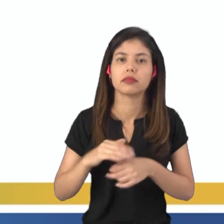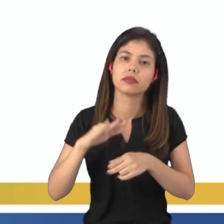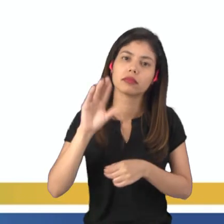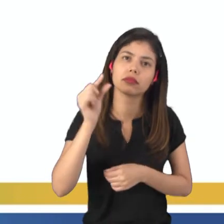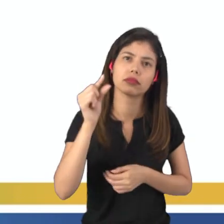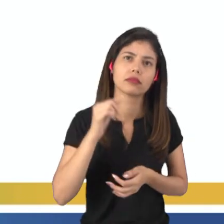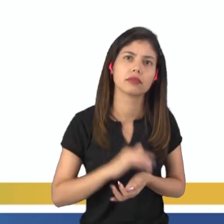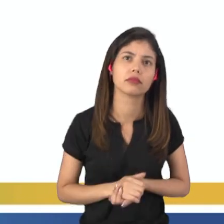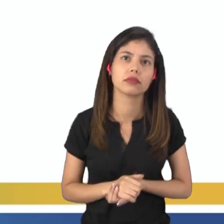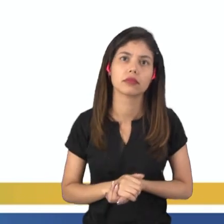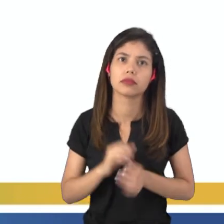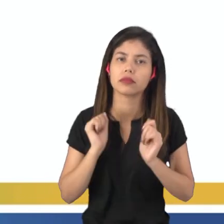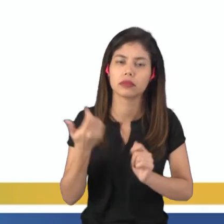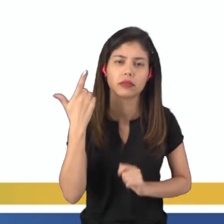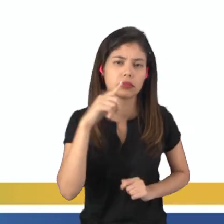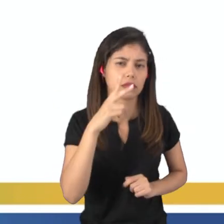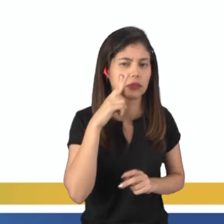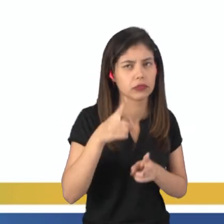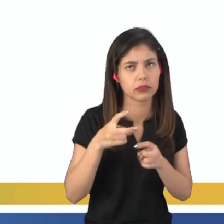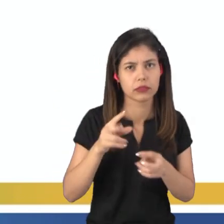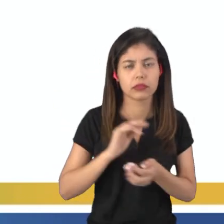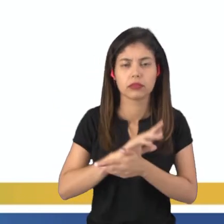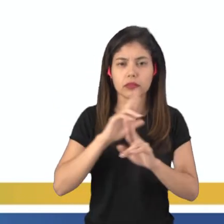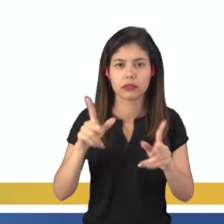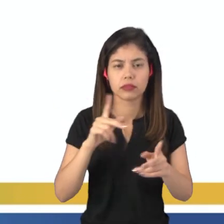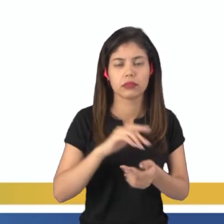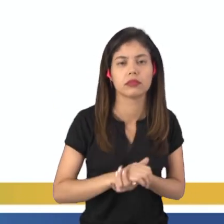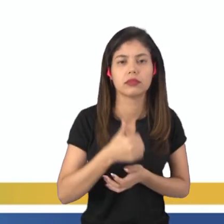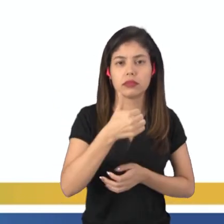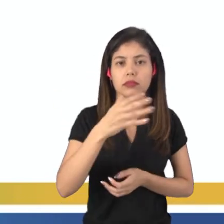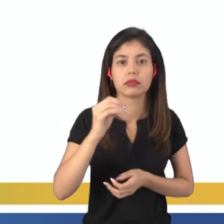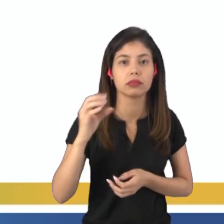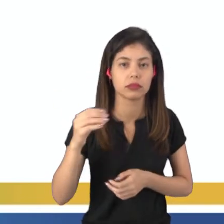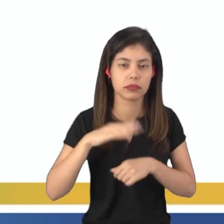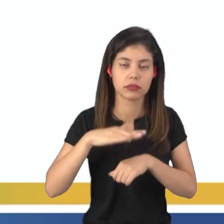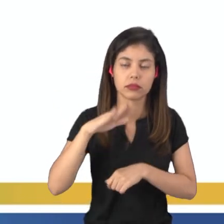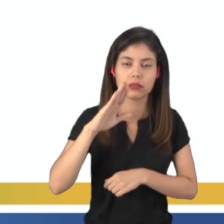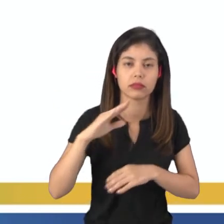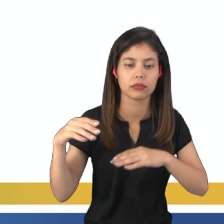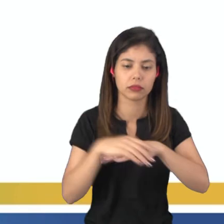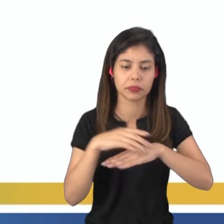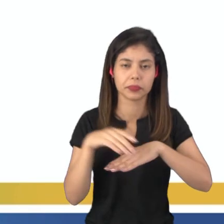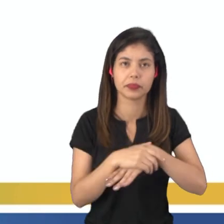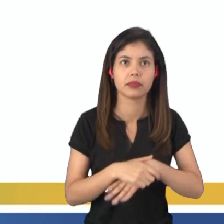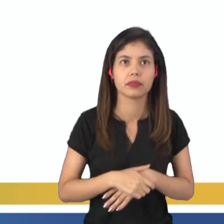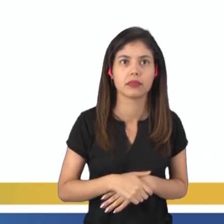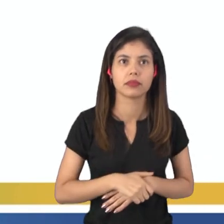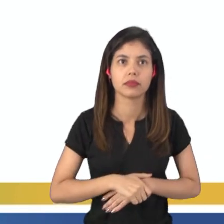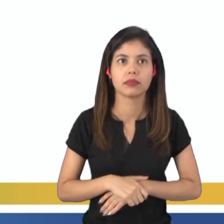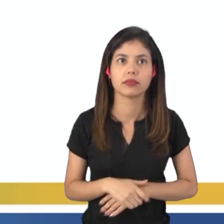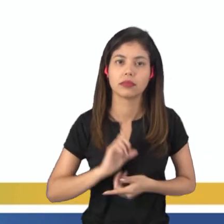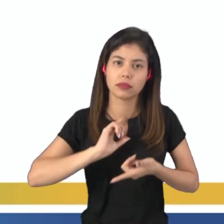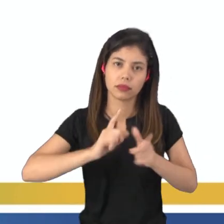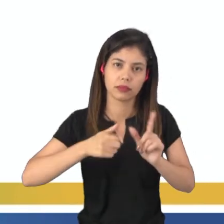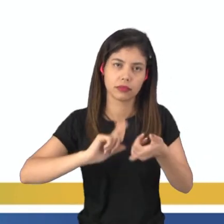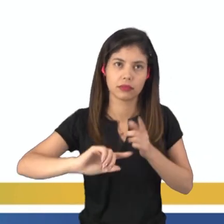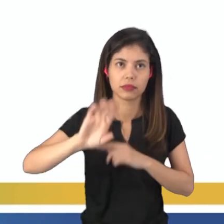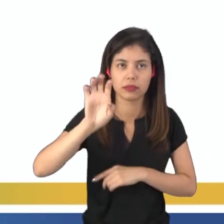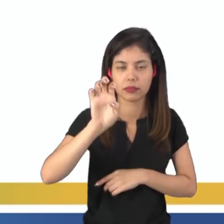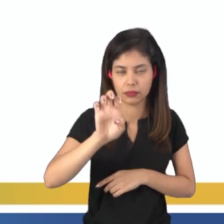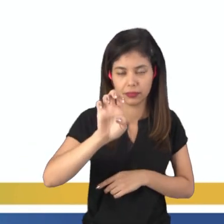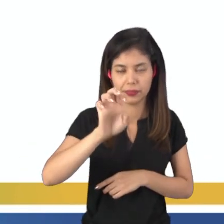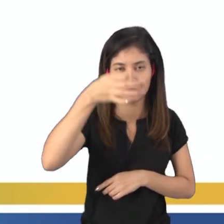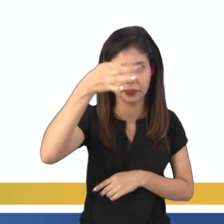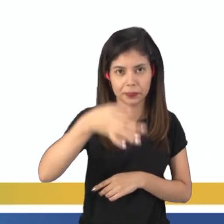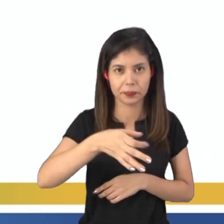que 600, você consegue perceber que a diferença foi exatamente maior que 100 pares. Então, essa vai ser a nossa